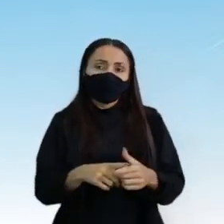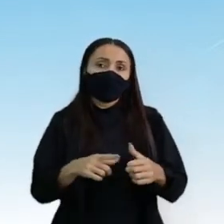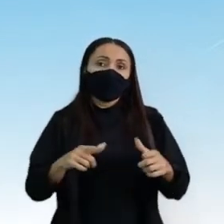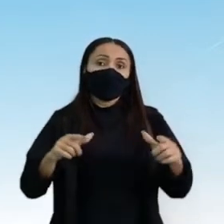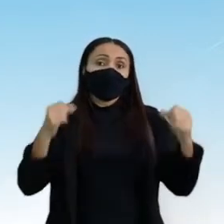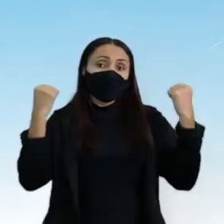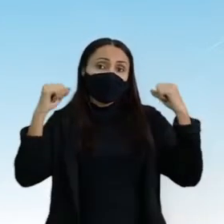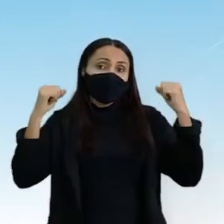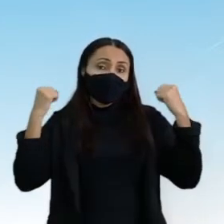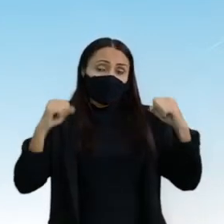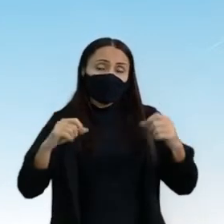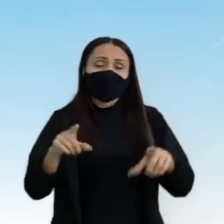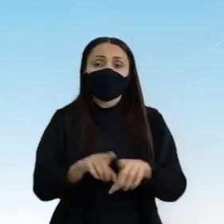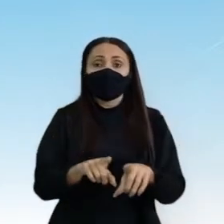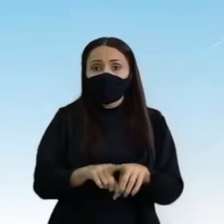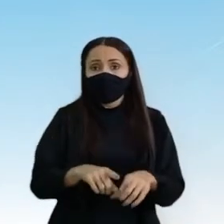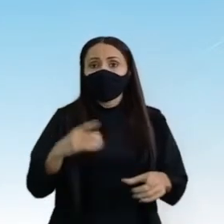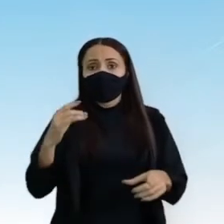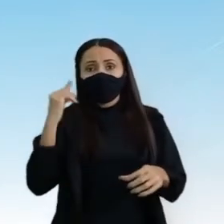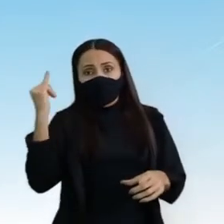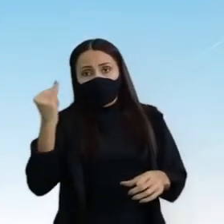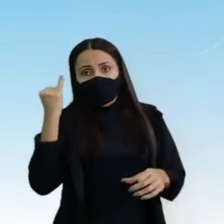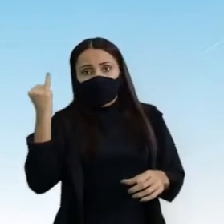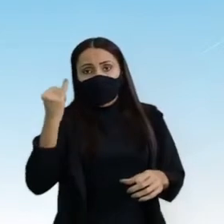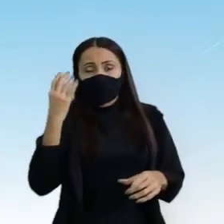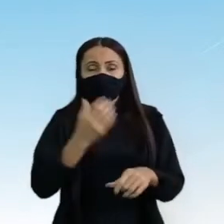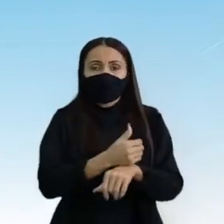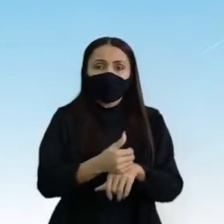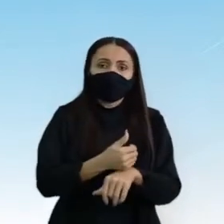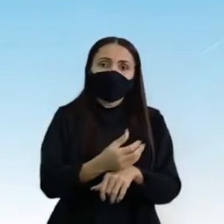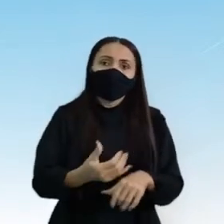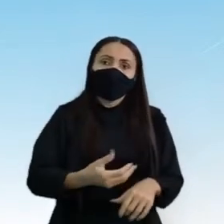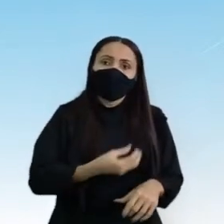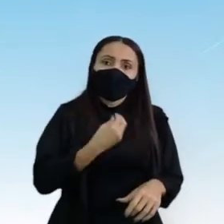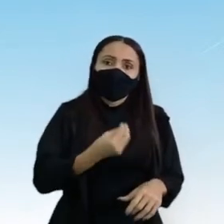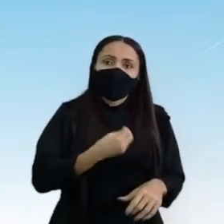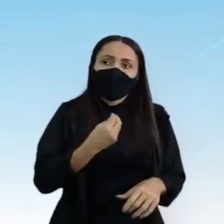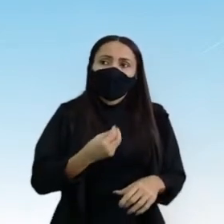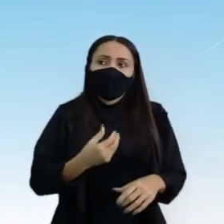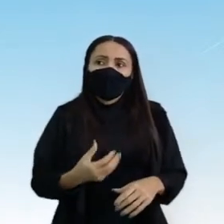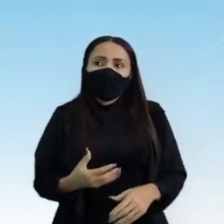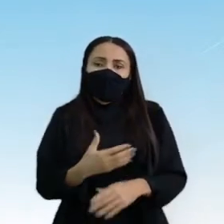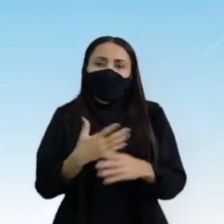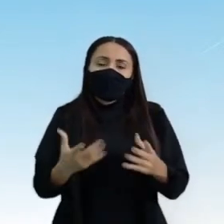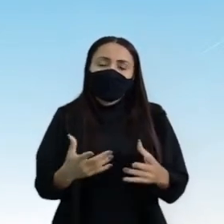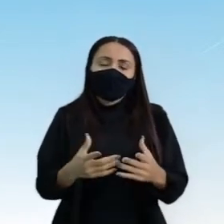também é necessário para poder lhe dar qualidade de vida. Eu digo isso aí com